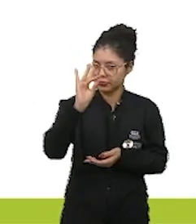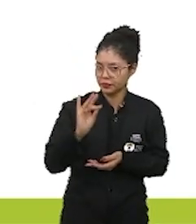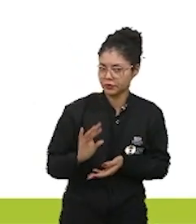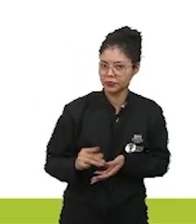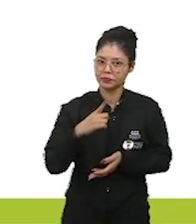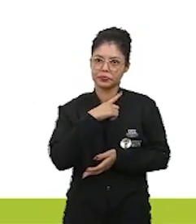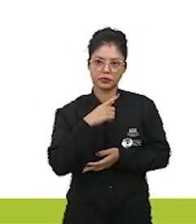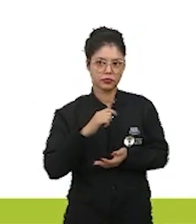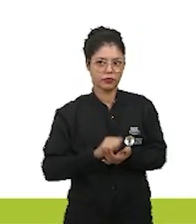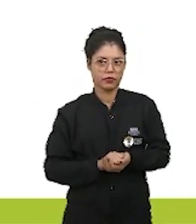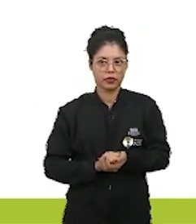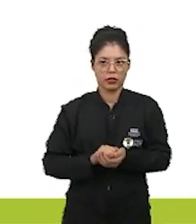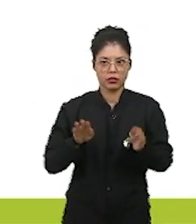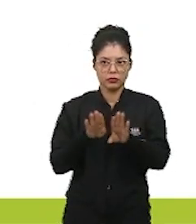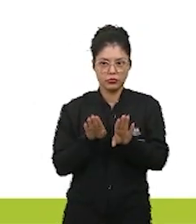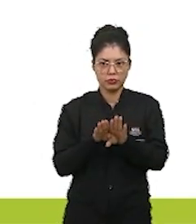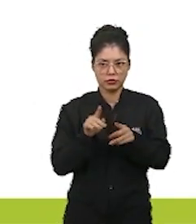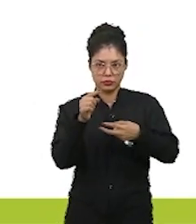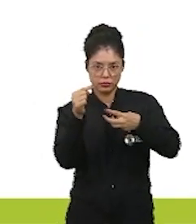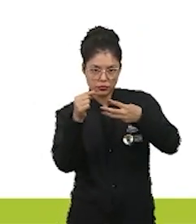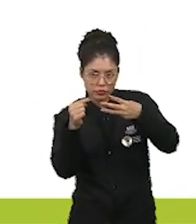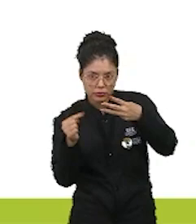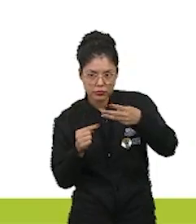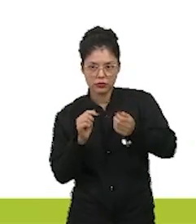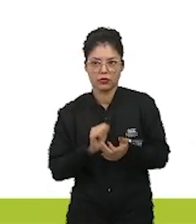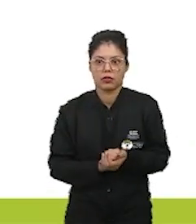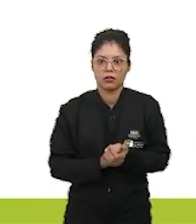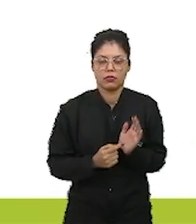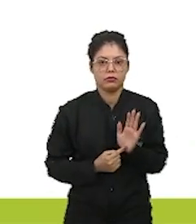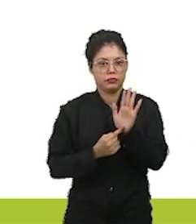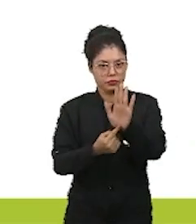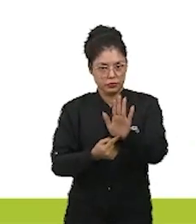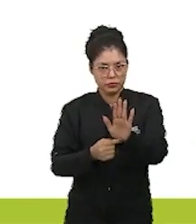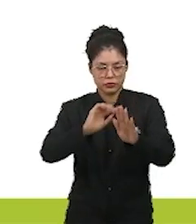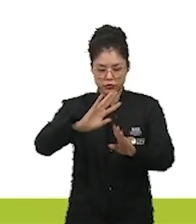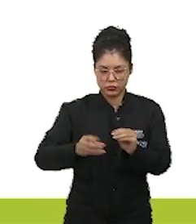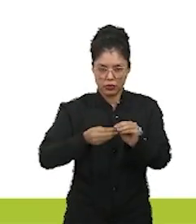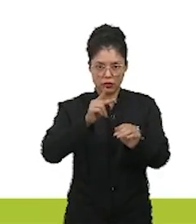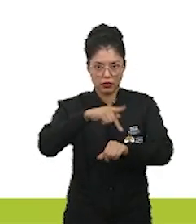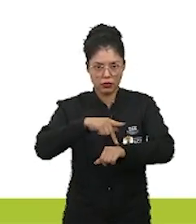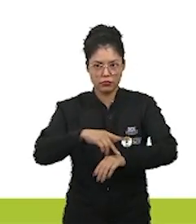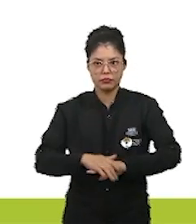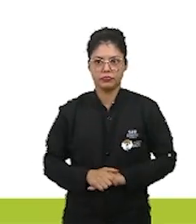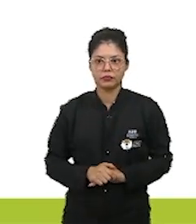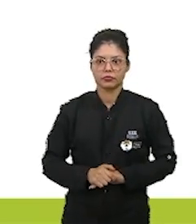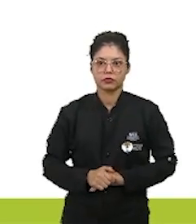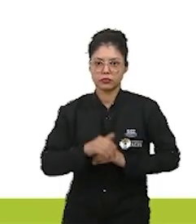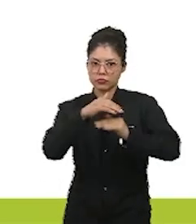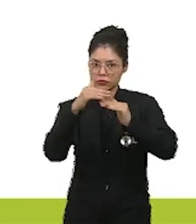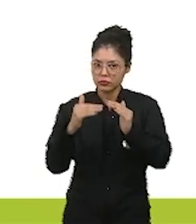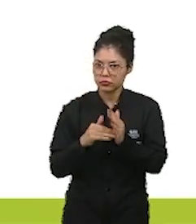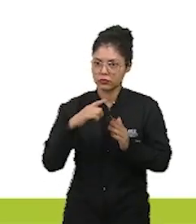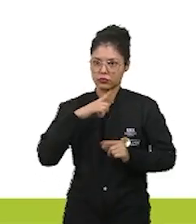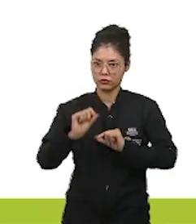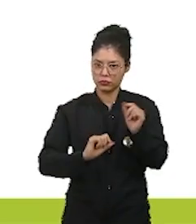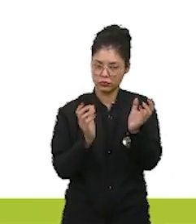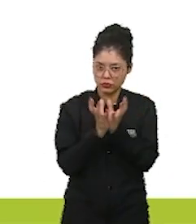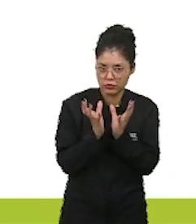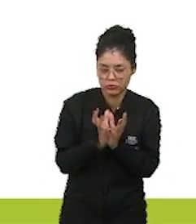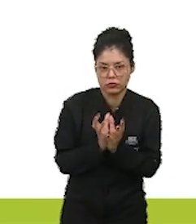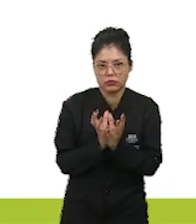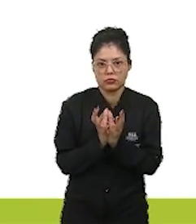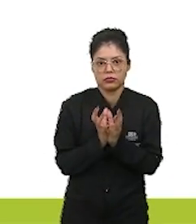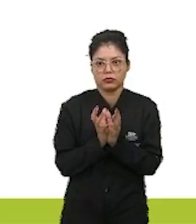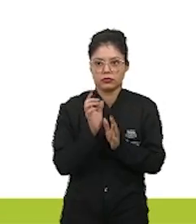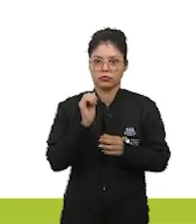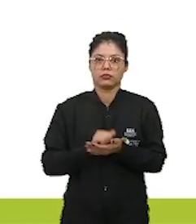né, no caso quartzo, feldespato e mica, que estão aí compondo essa rocha. Então, toda a rocha, ela tem esse conjunto aí